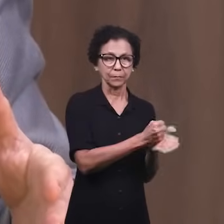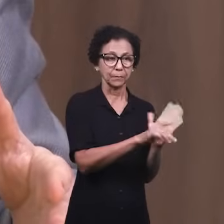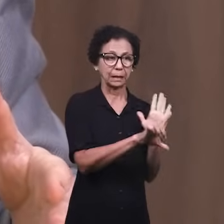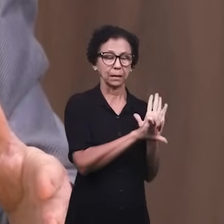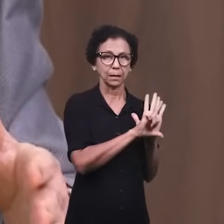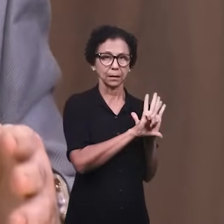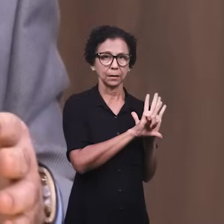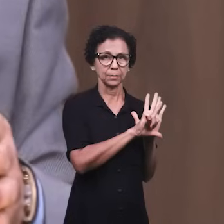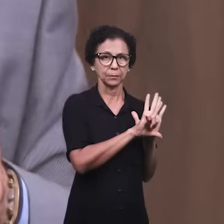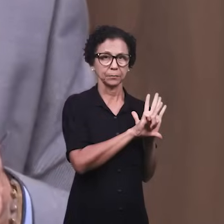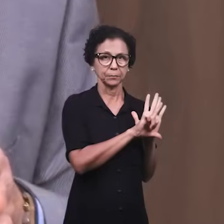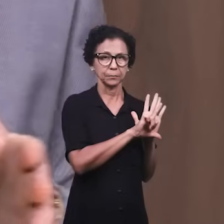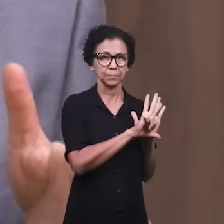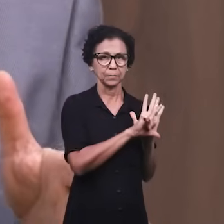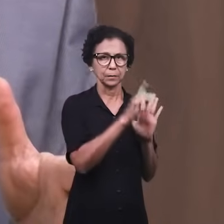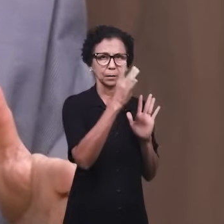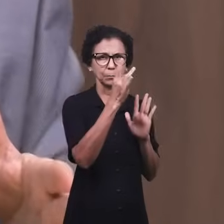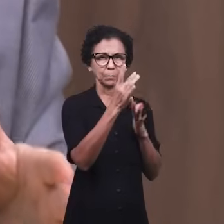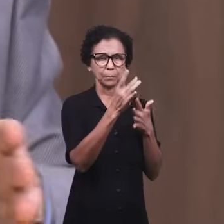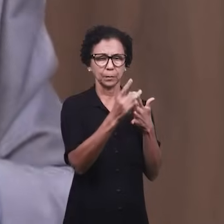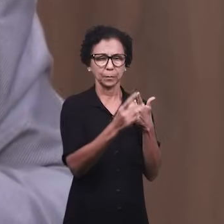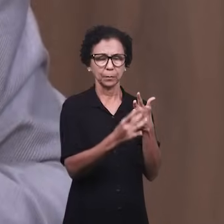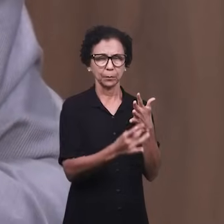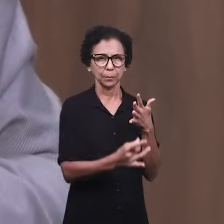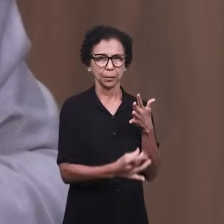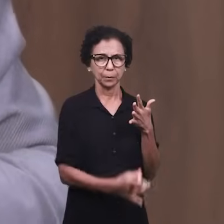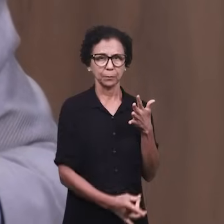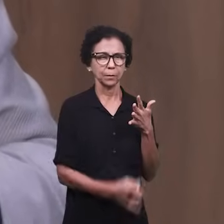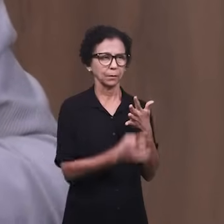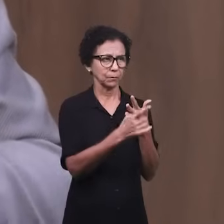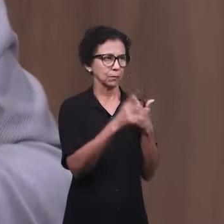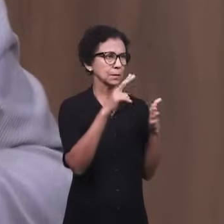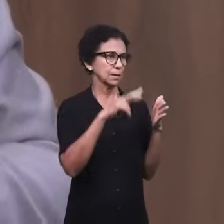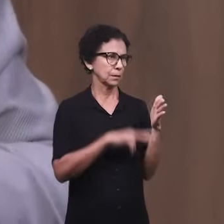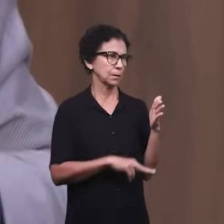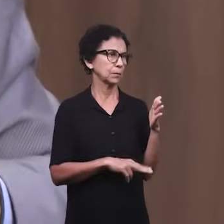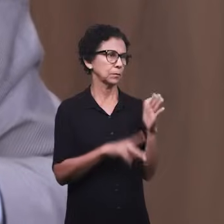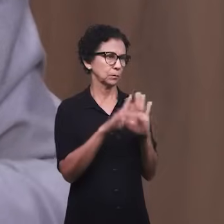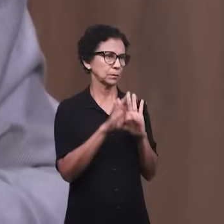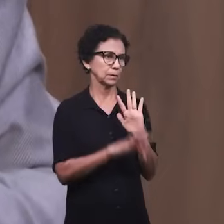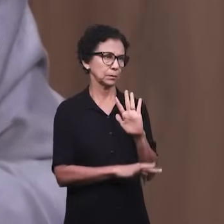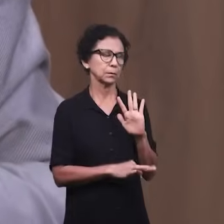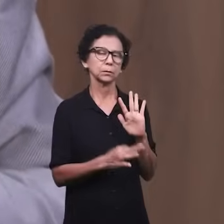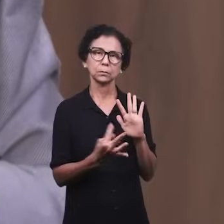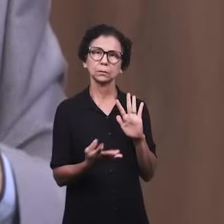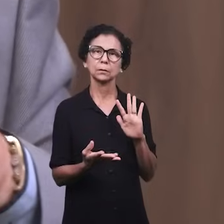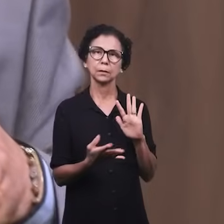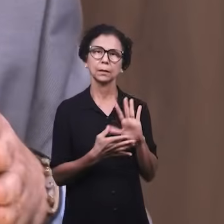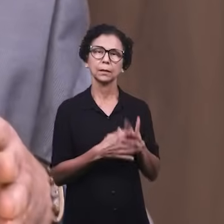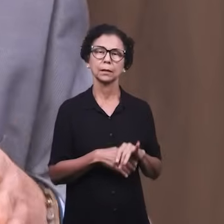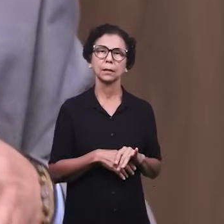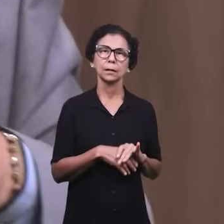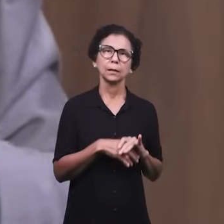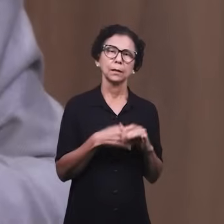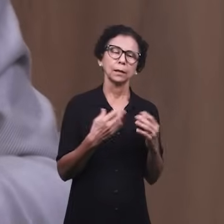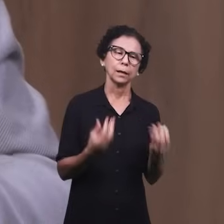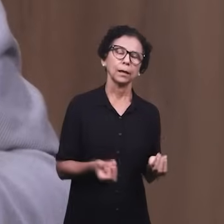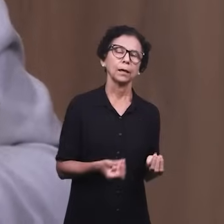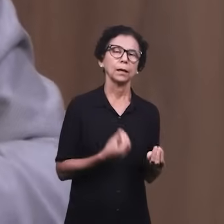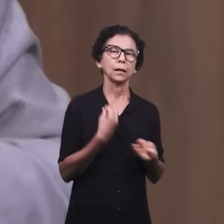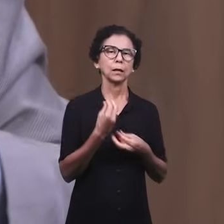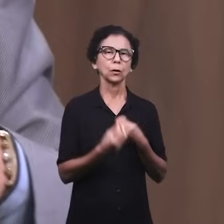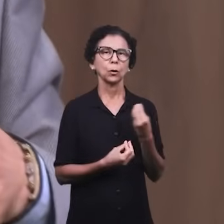da havia toda uma orientação você fala no início leu né inclusive texto havia era para trazer Cordeiro